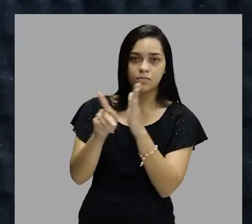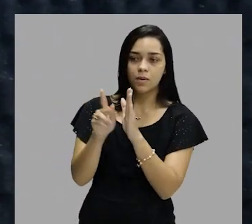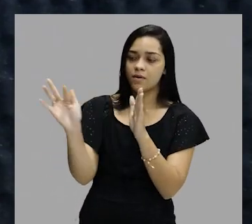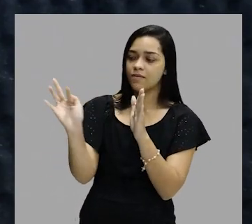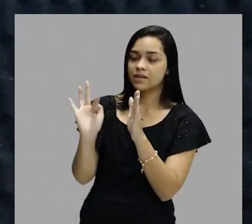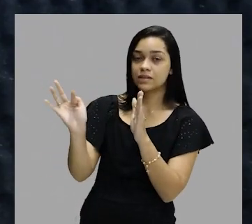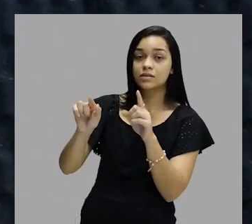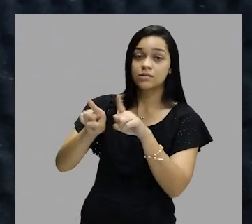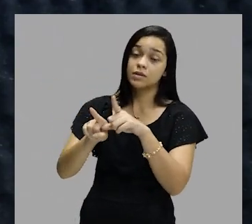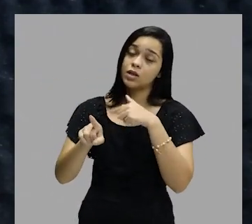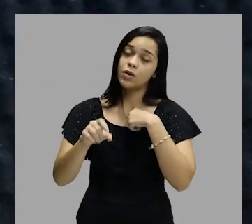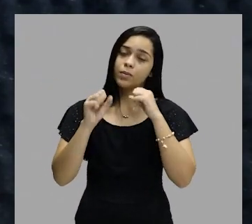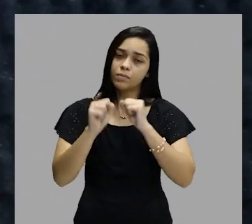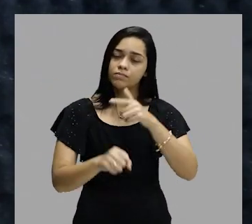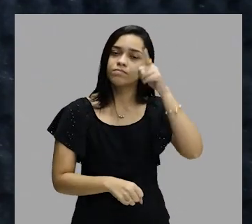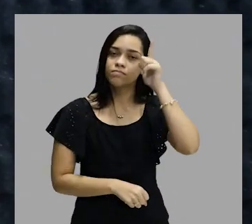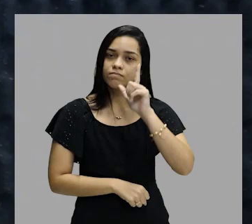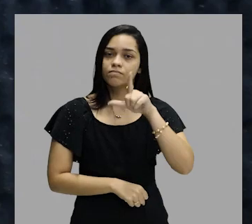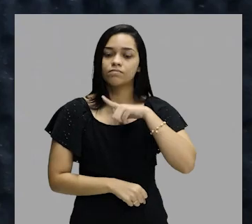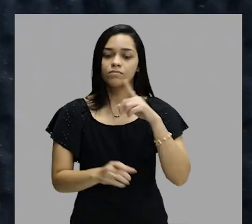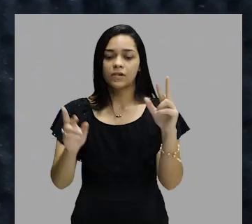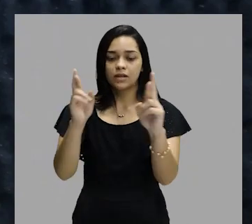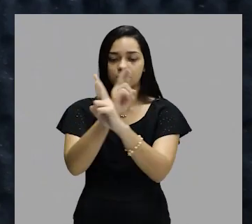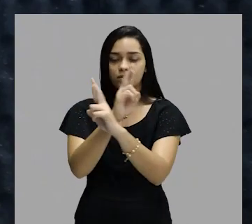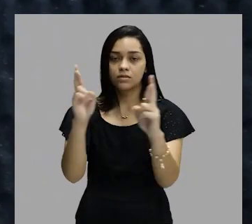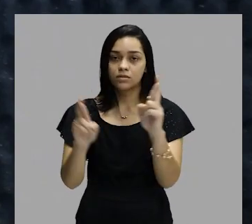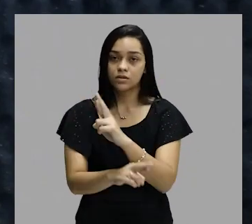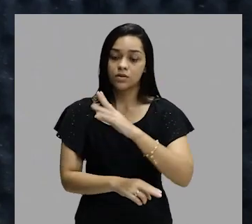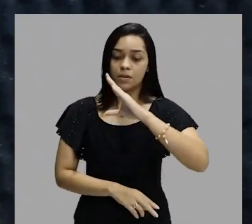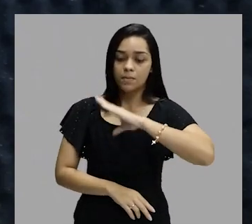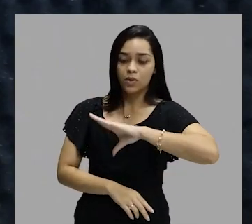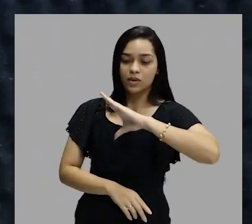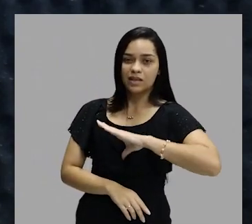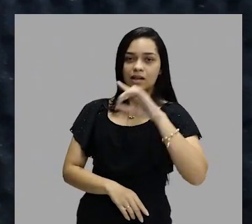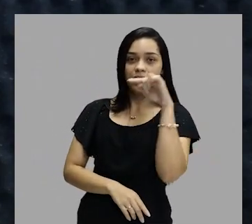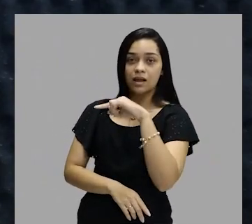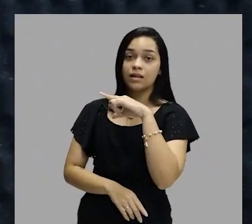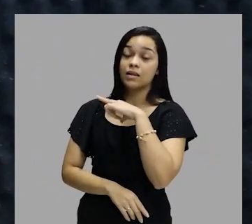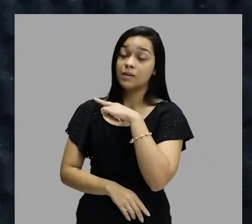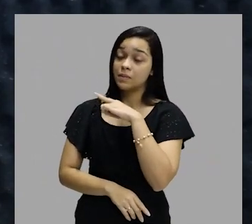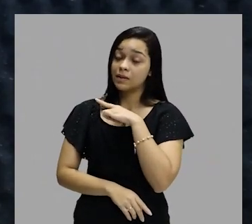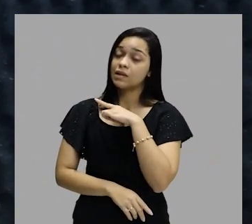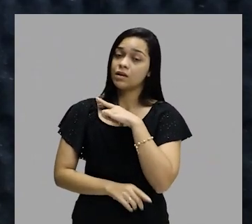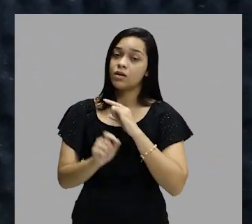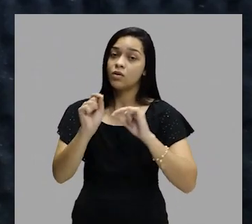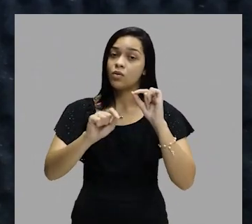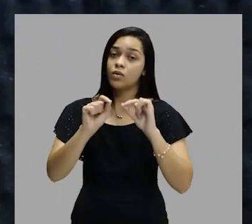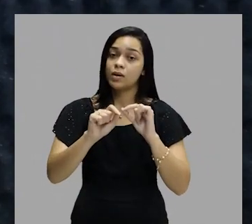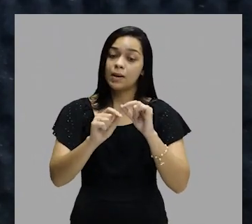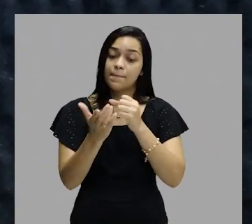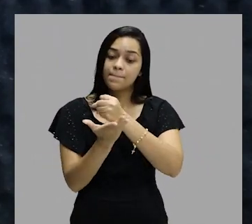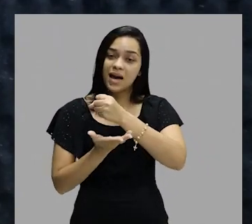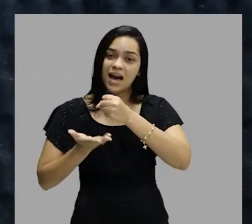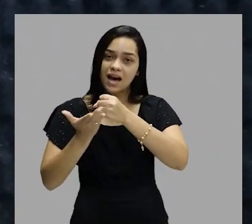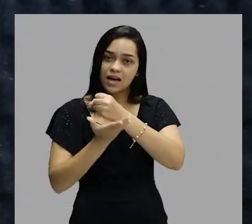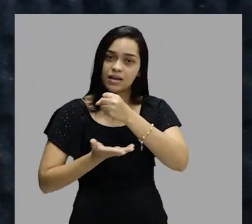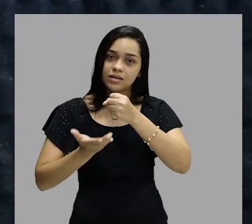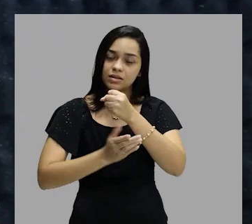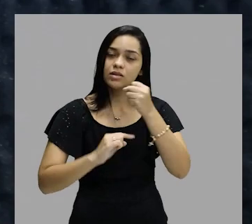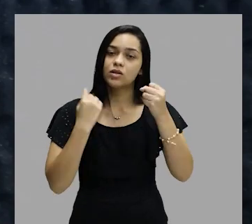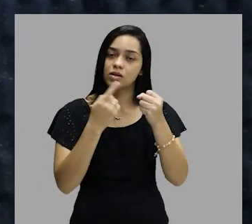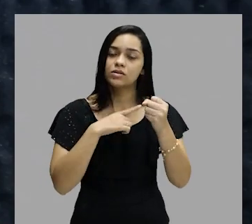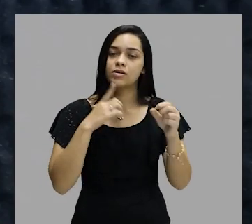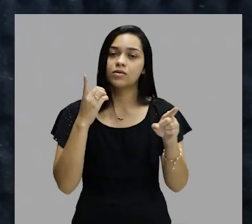francesa, eu consigo fazer uma associação com a língua portuguesa, em virtude da raiz, nós encontrarmos